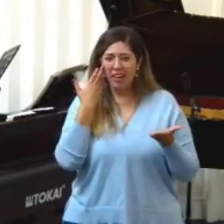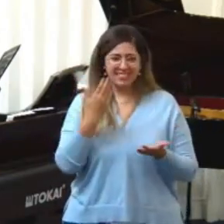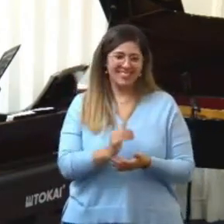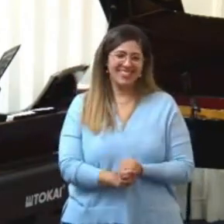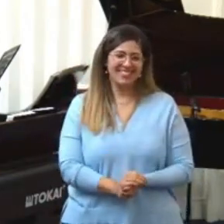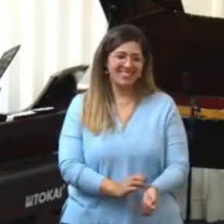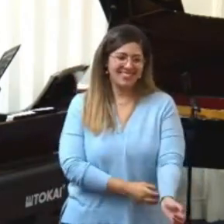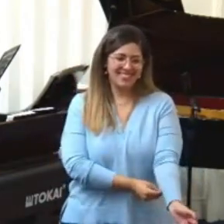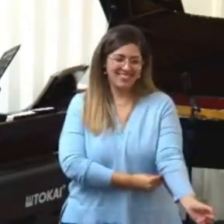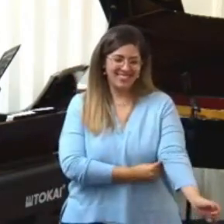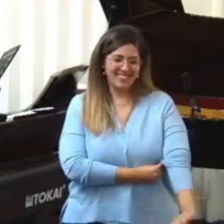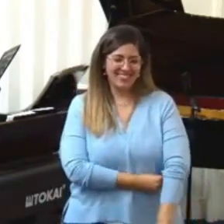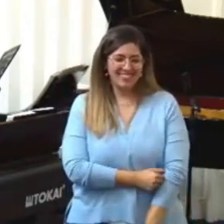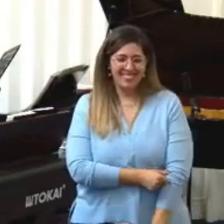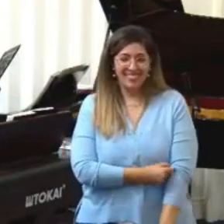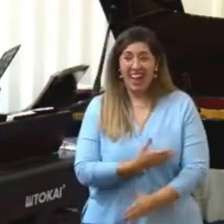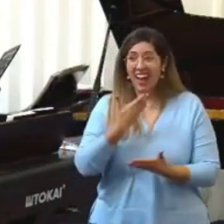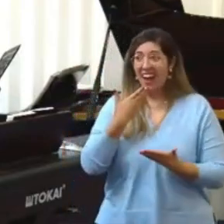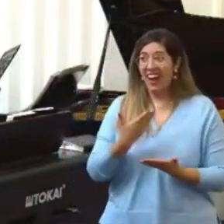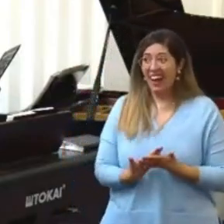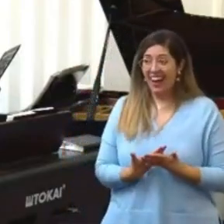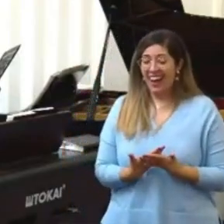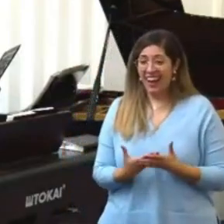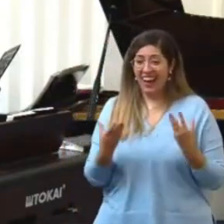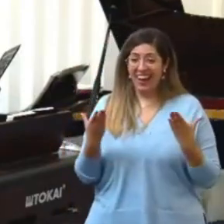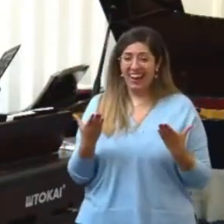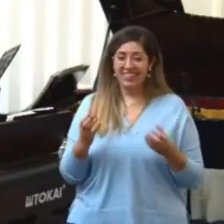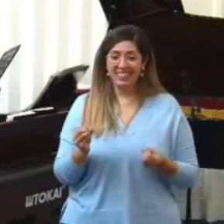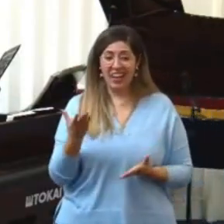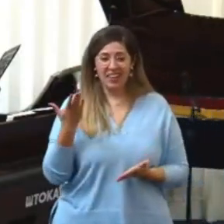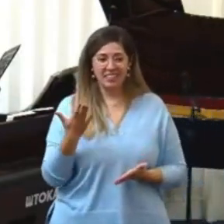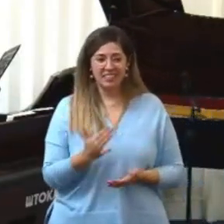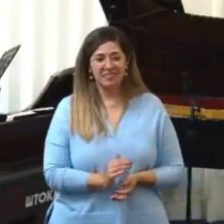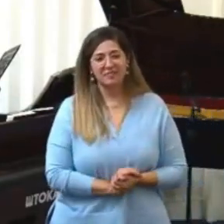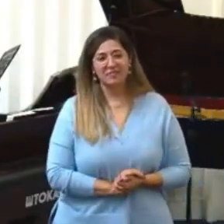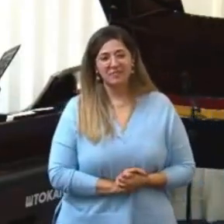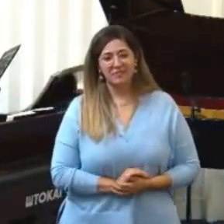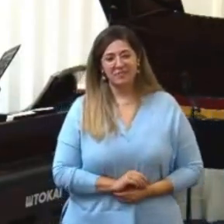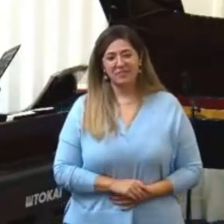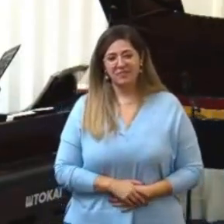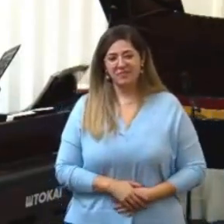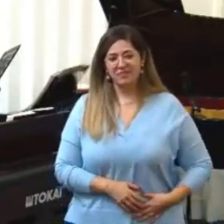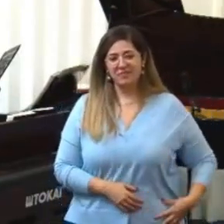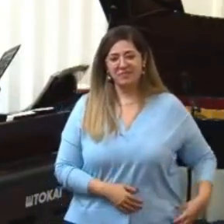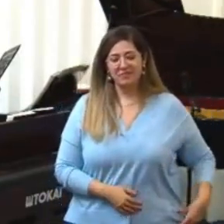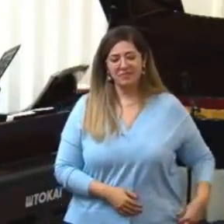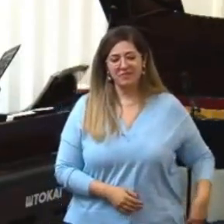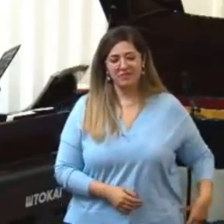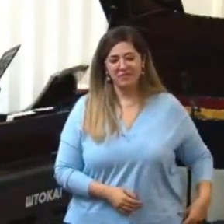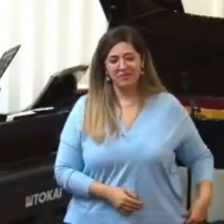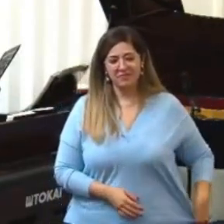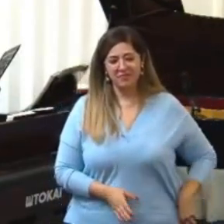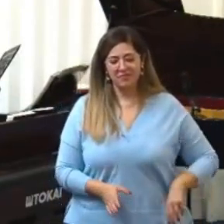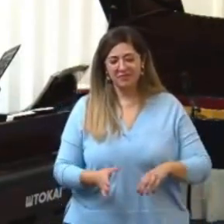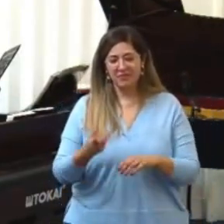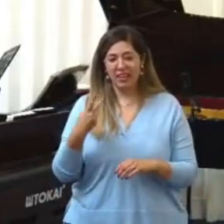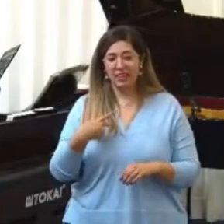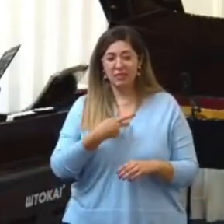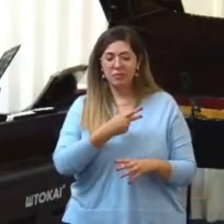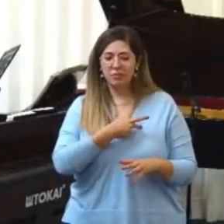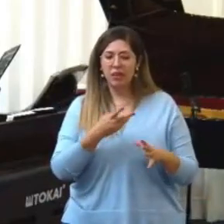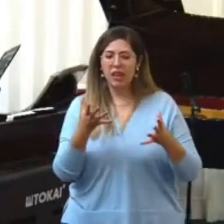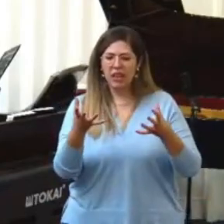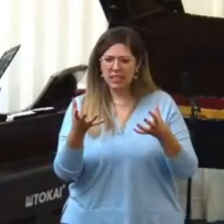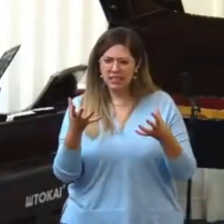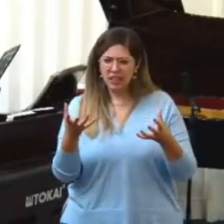chega o momento de você participar desse culto, fazendo a sua ilustração. Pastor, gostaria que você desenhasse